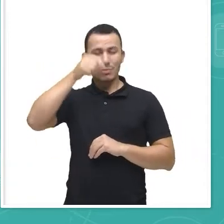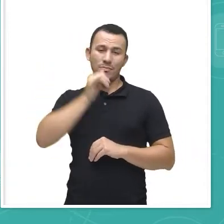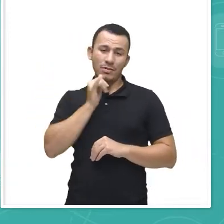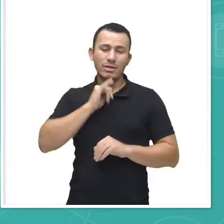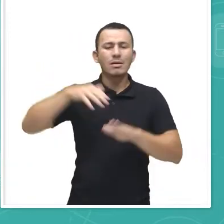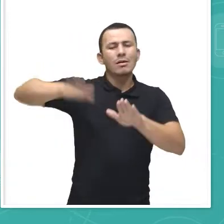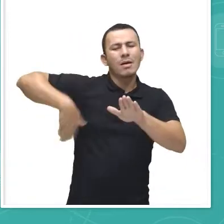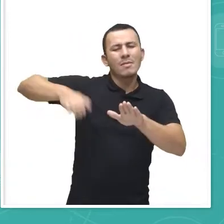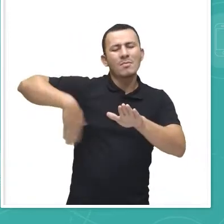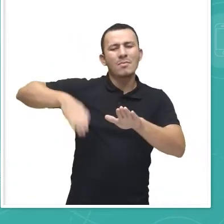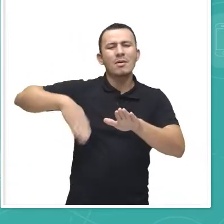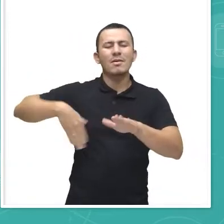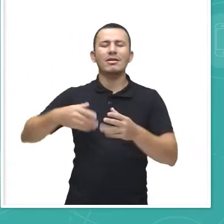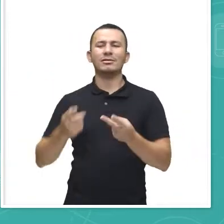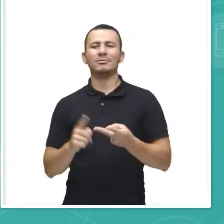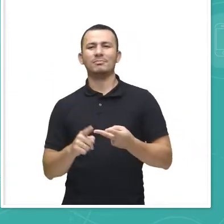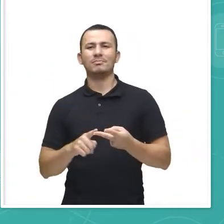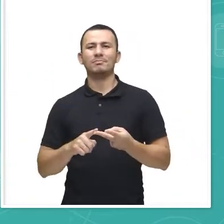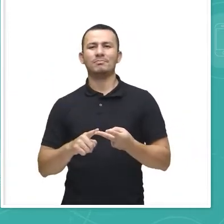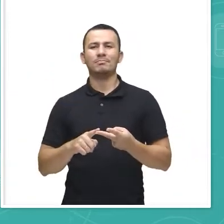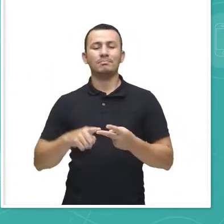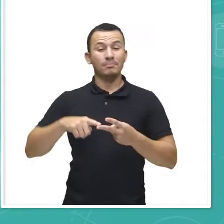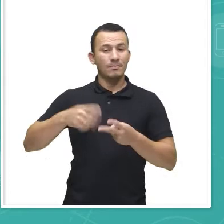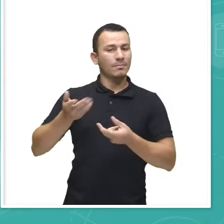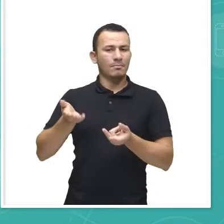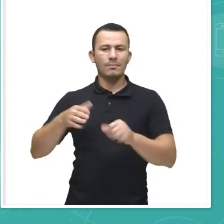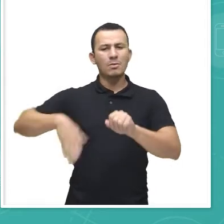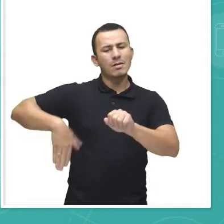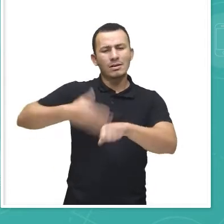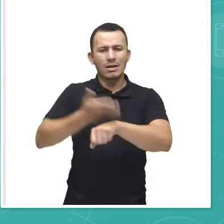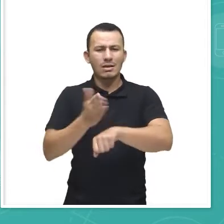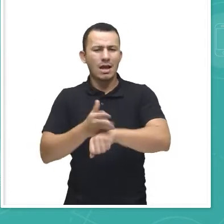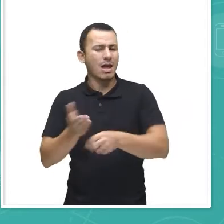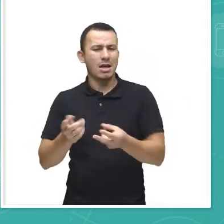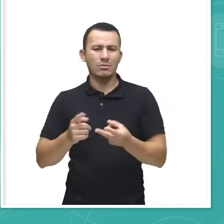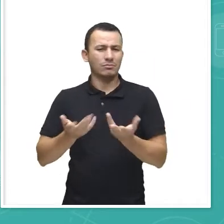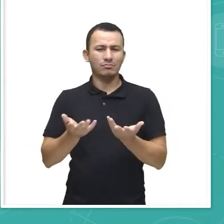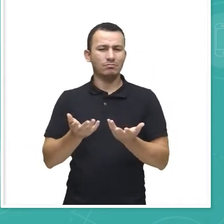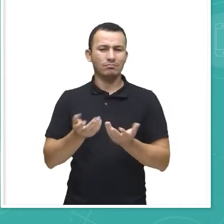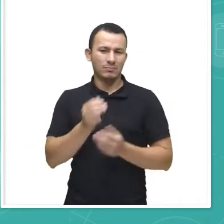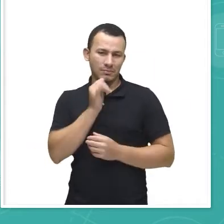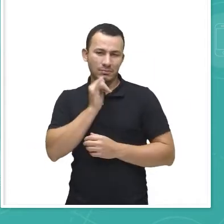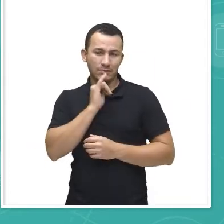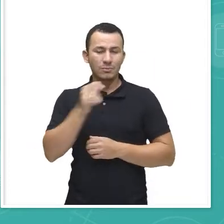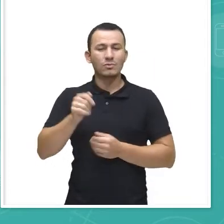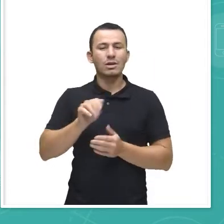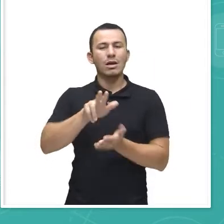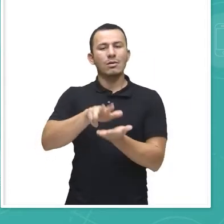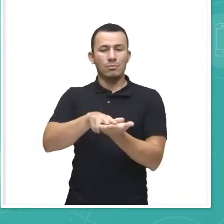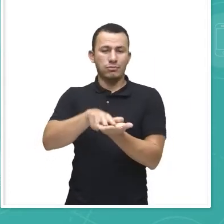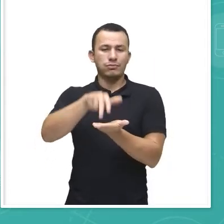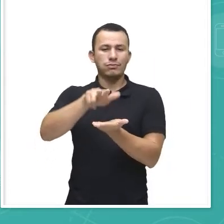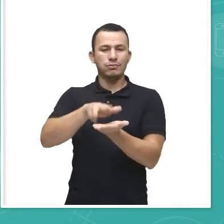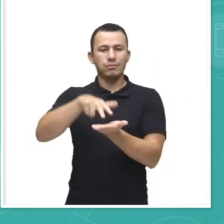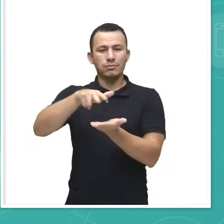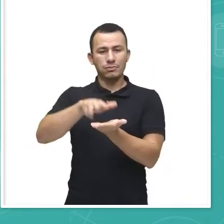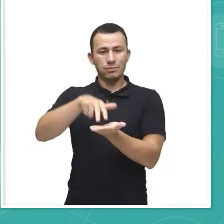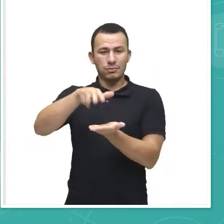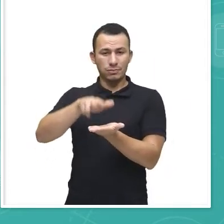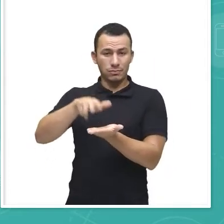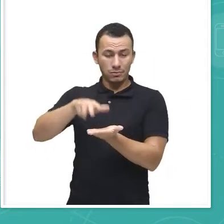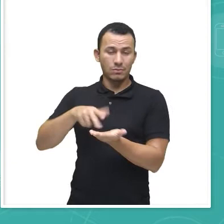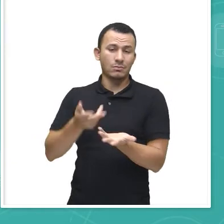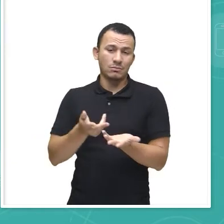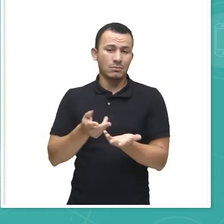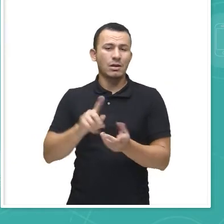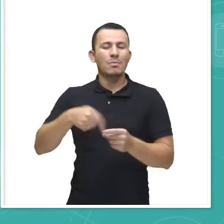natação ou da água, simplesmente você ficar de bubuia na água, né, como dizem, você